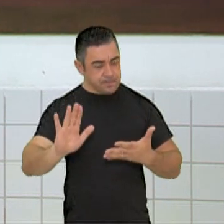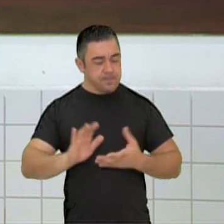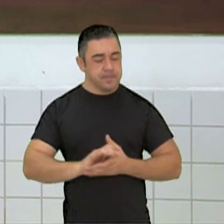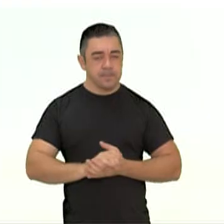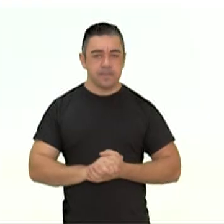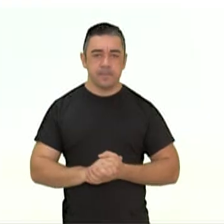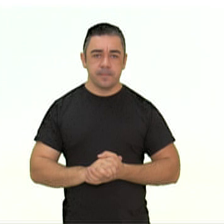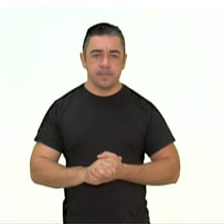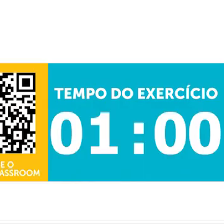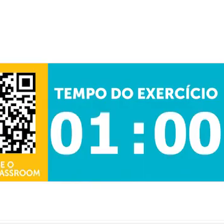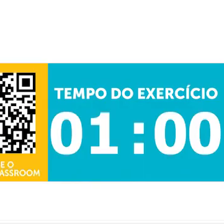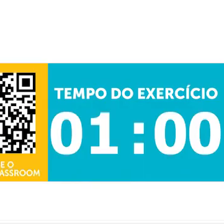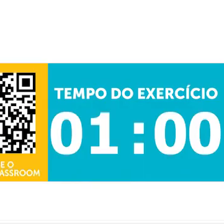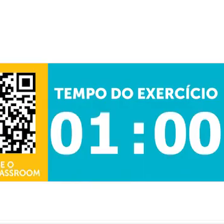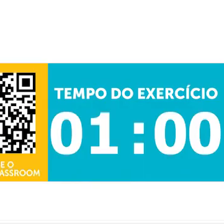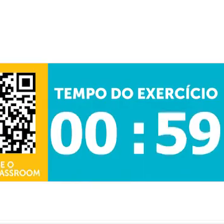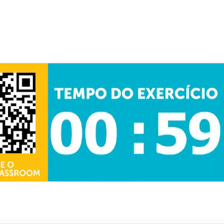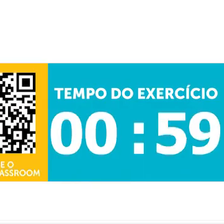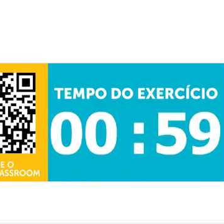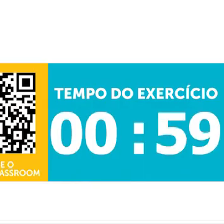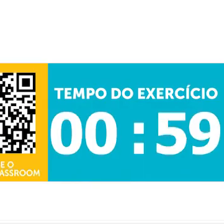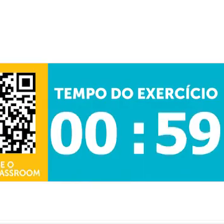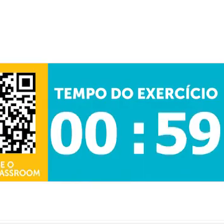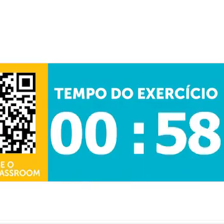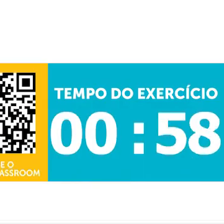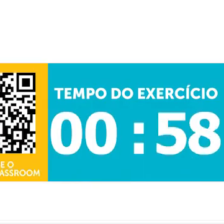já retornamos.